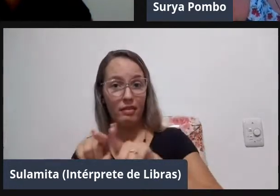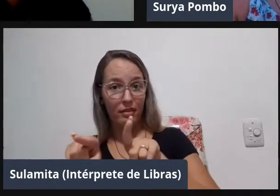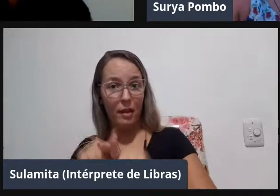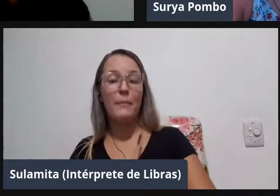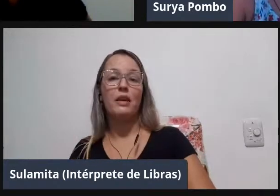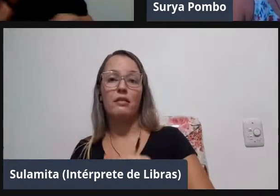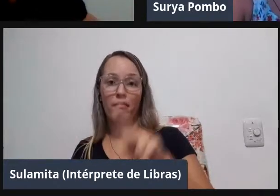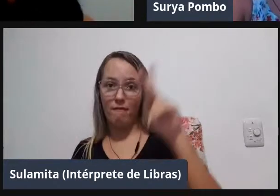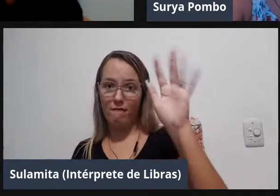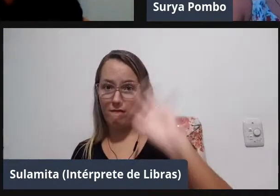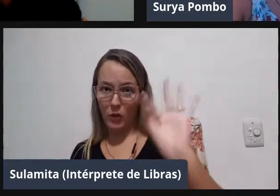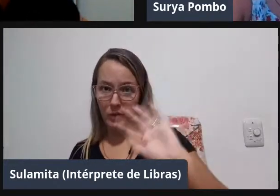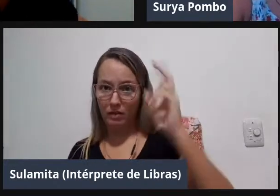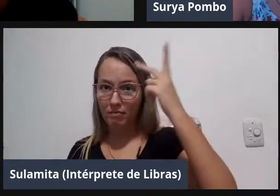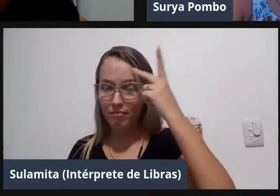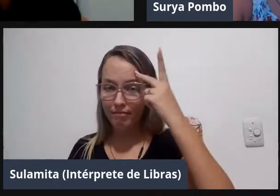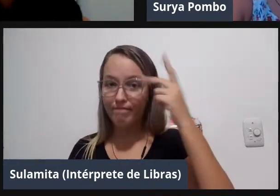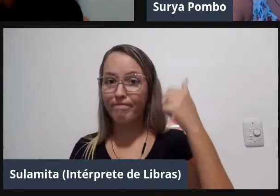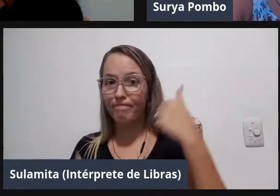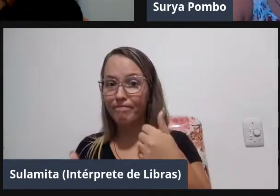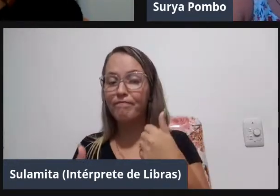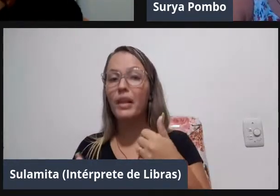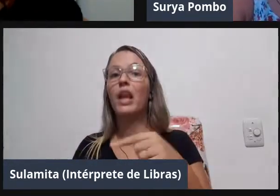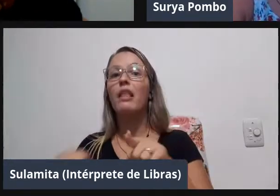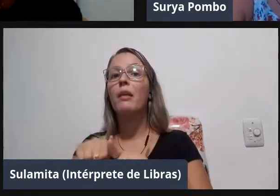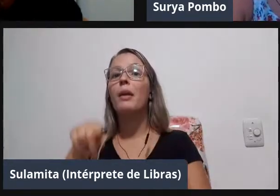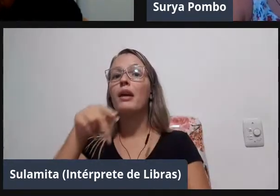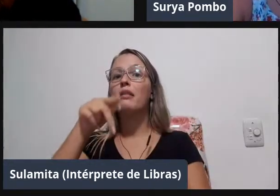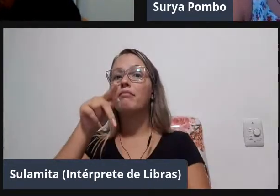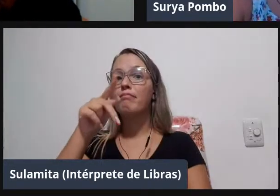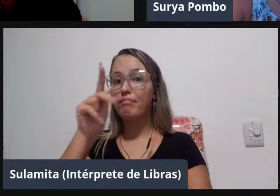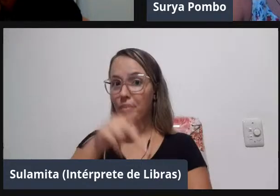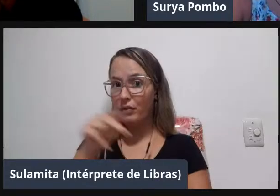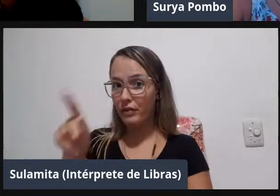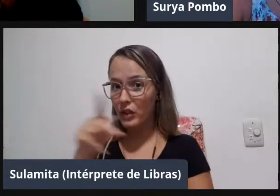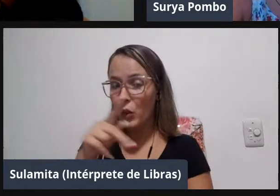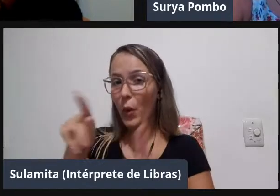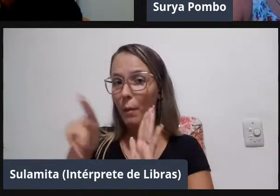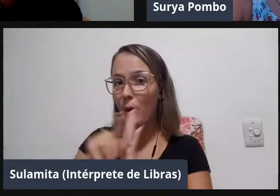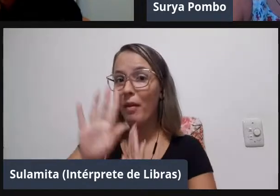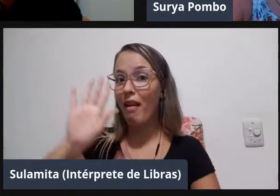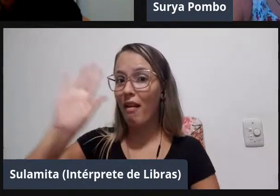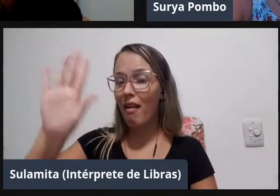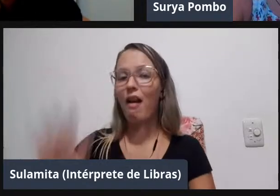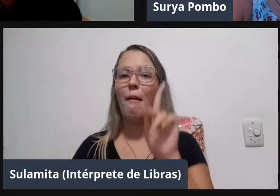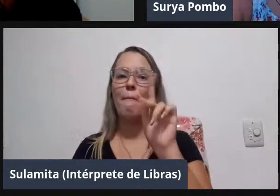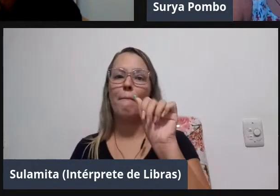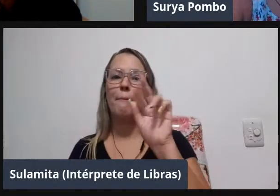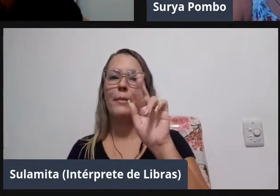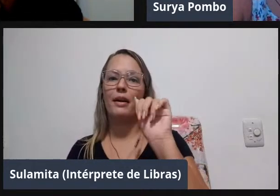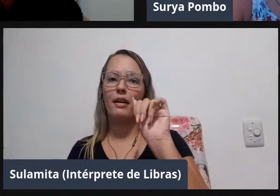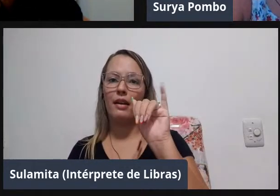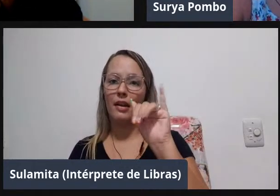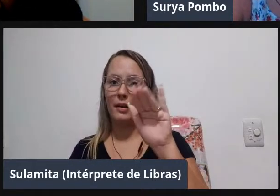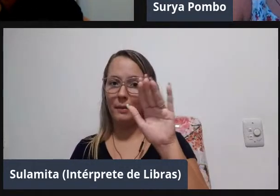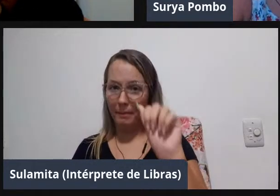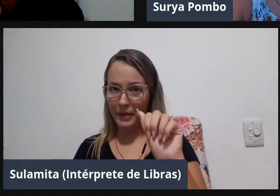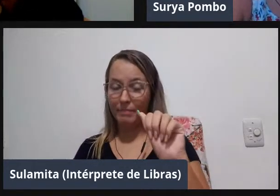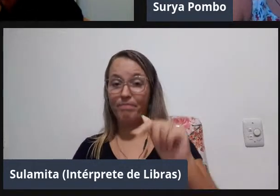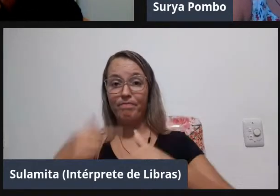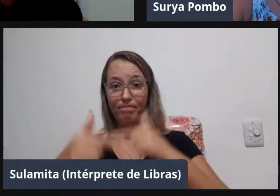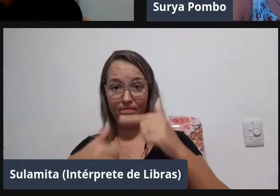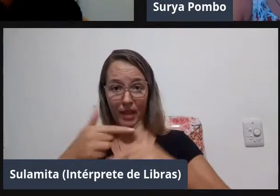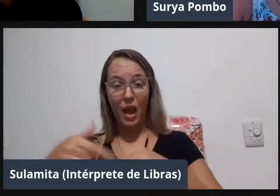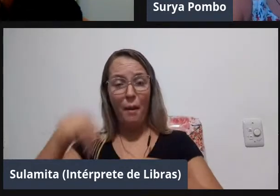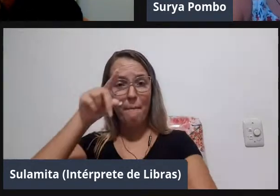Paulo. Professora adjunta no Centro de Educação da Universidade Federal da Paraíba, atuando nas áreas de Política Educacional, História